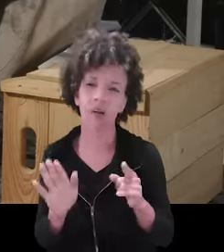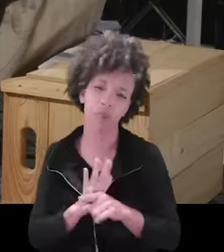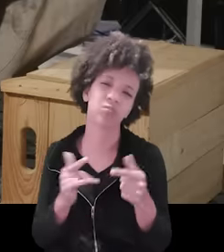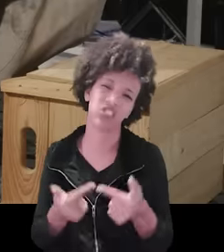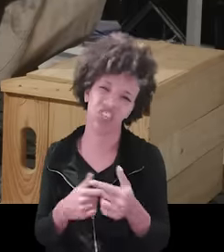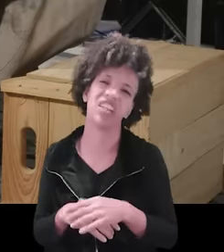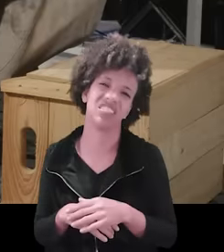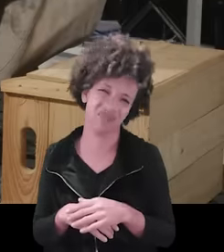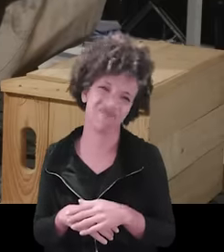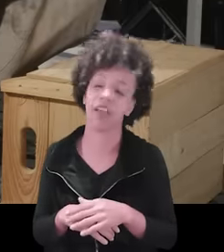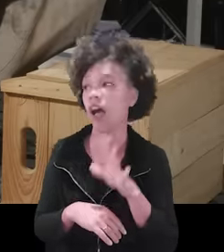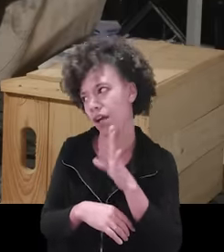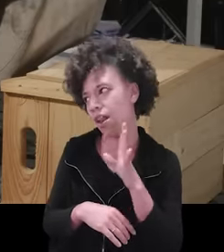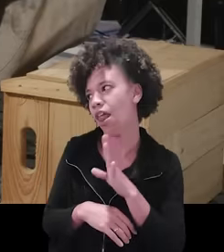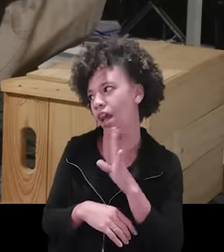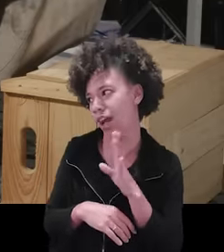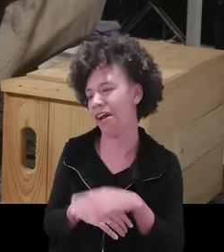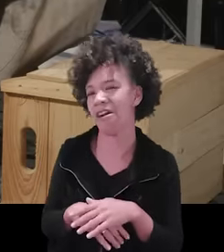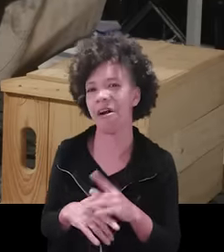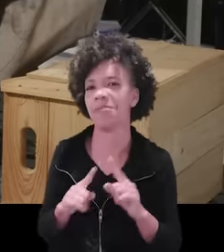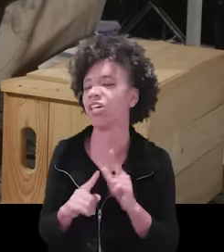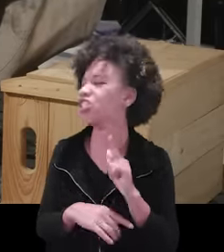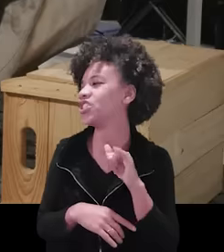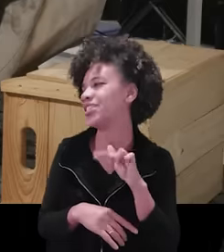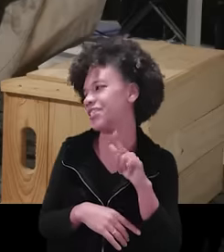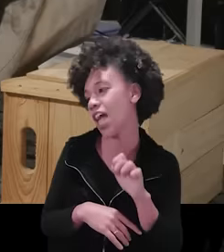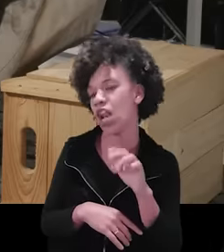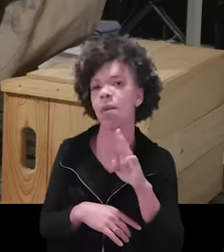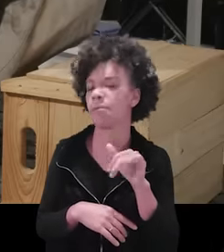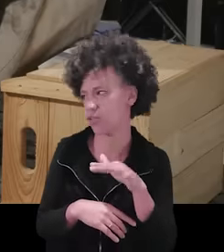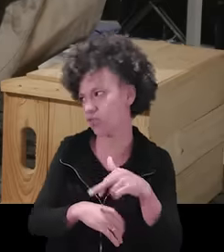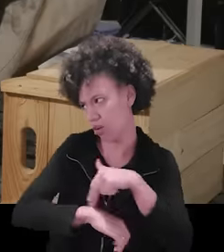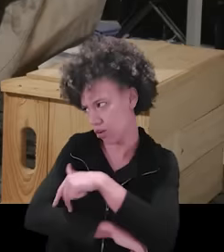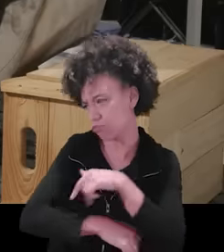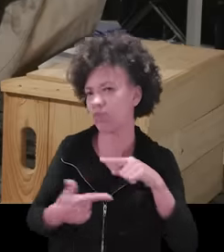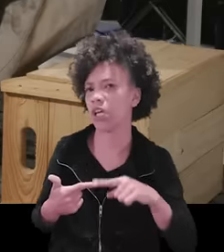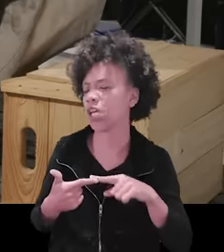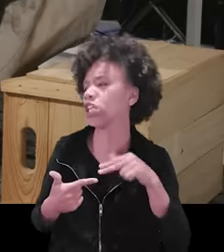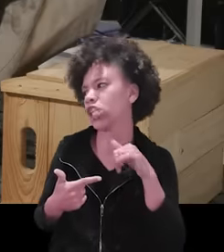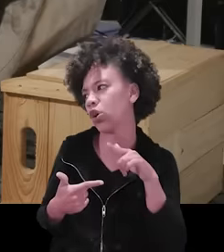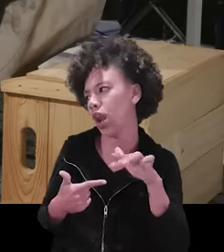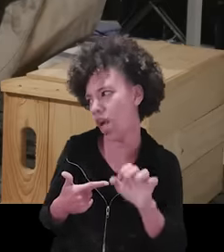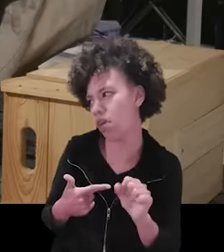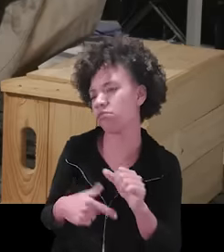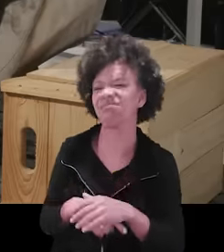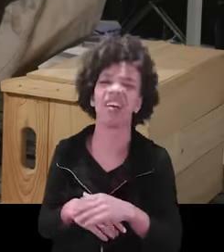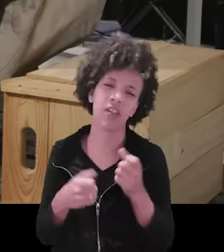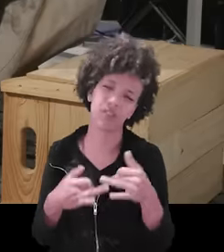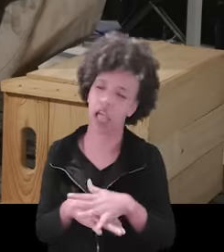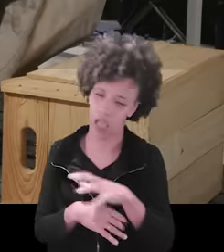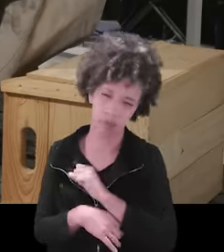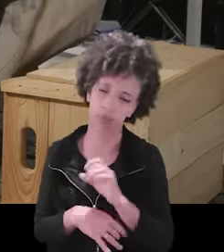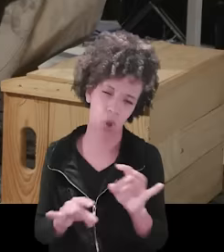para perguntar mais chata não é legal tem brasileiro que falou Gisele bint tá ligando nicolelis tem brasileiros voando